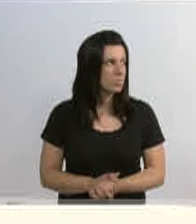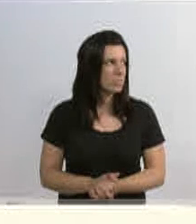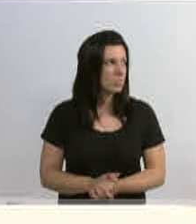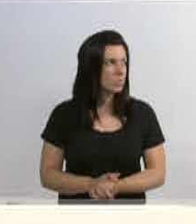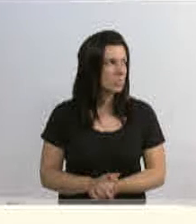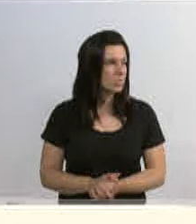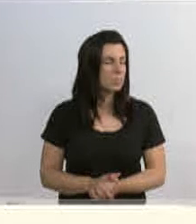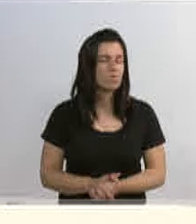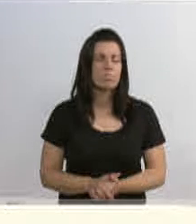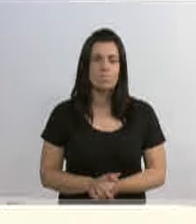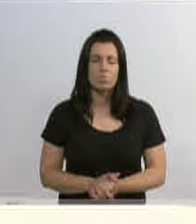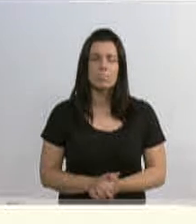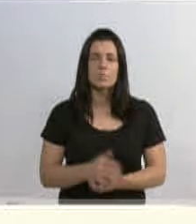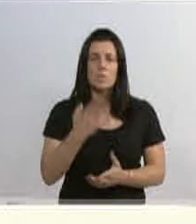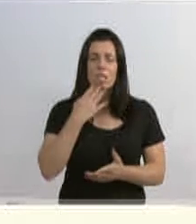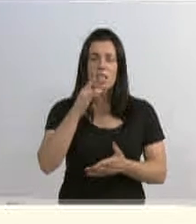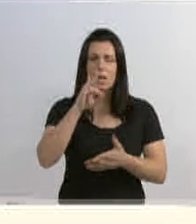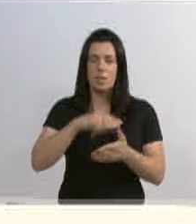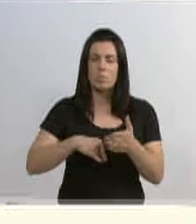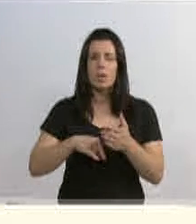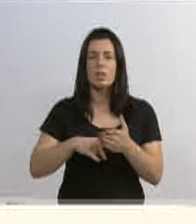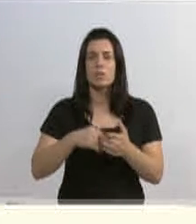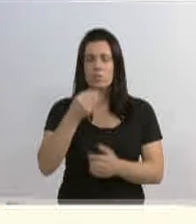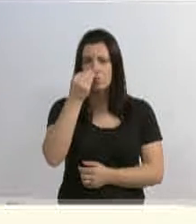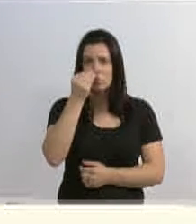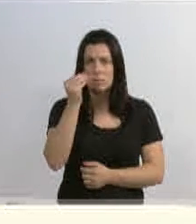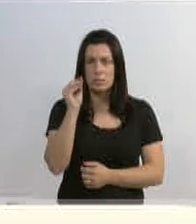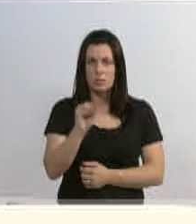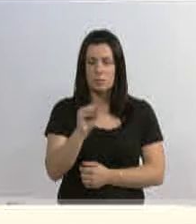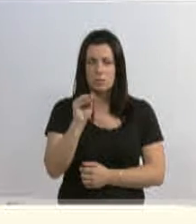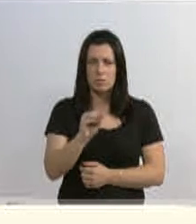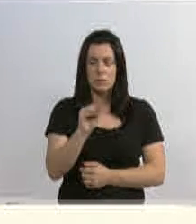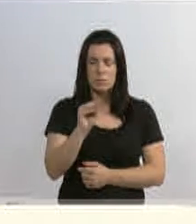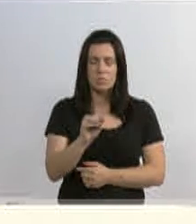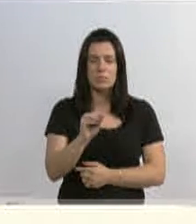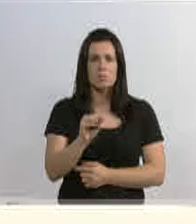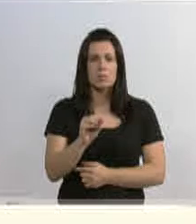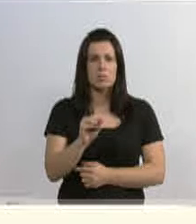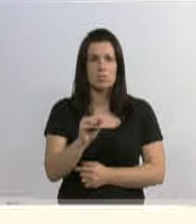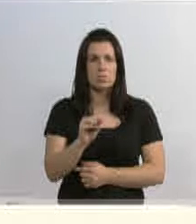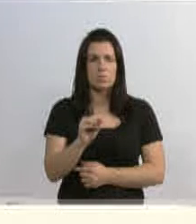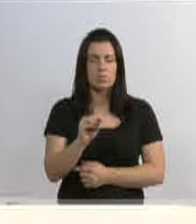Requerimento rejeitado e ao vereador Marcelo, não vai votar, vereador Marcelo?